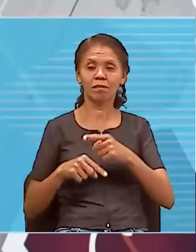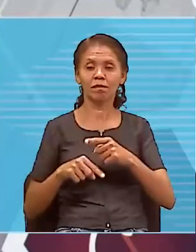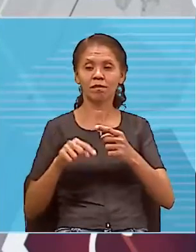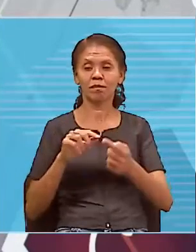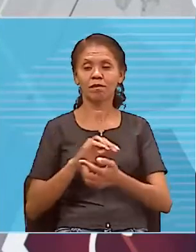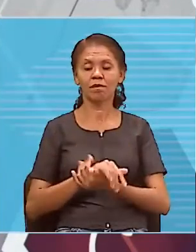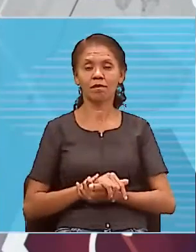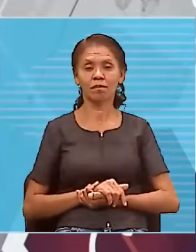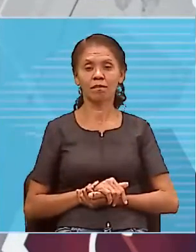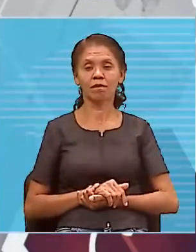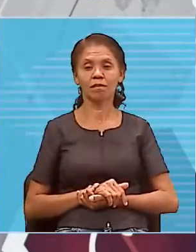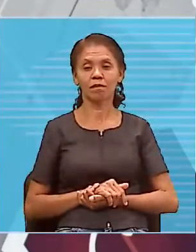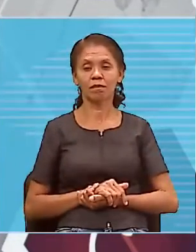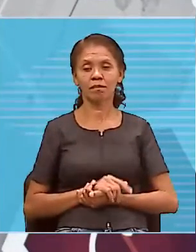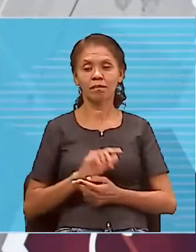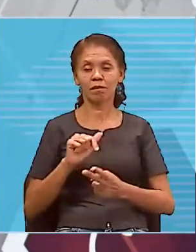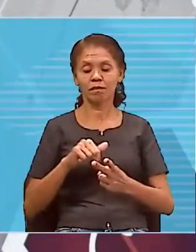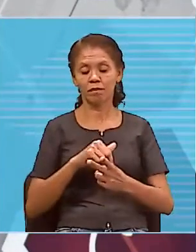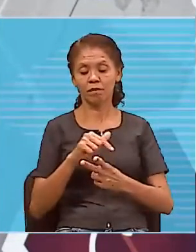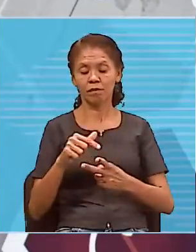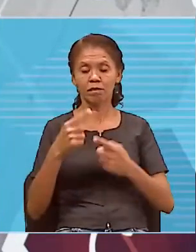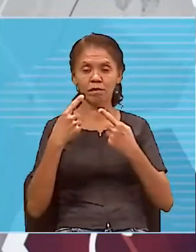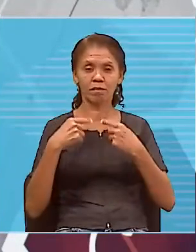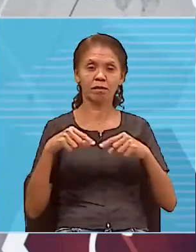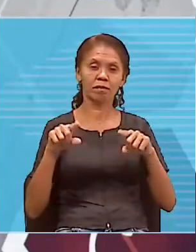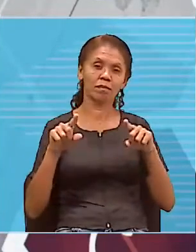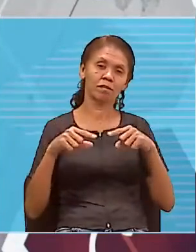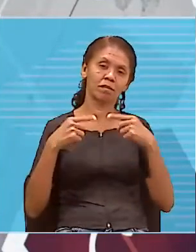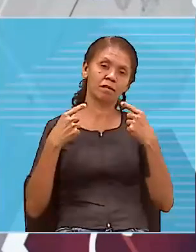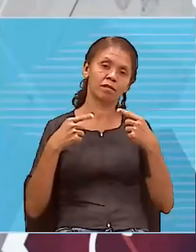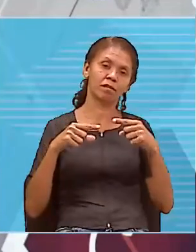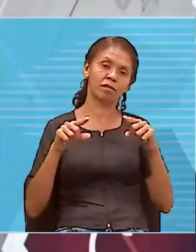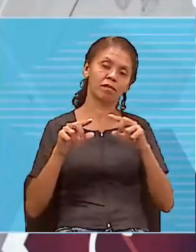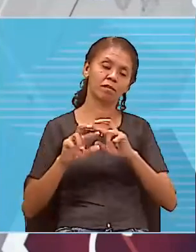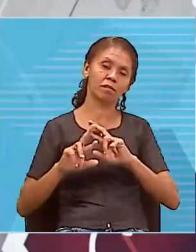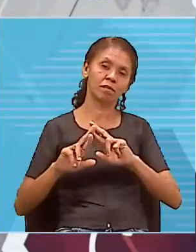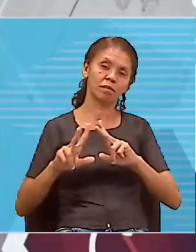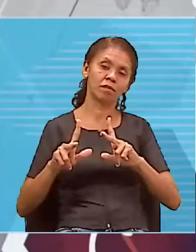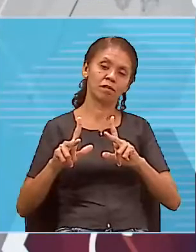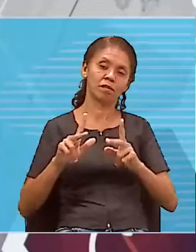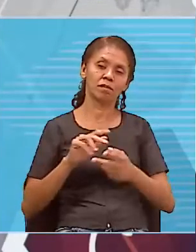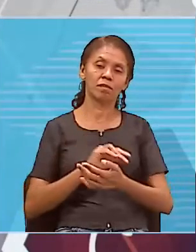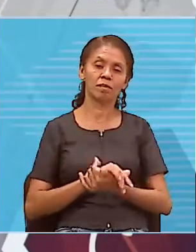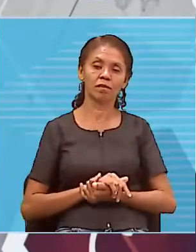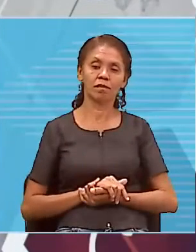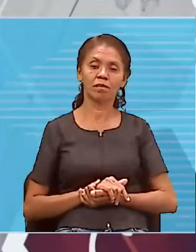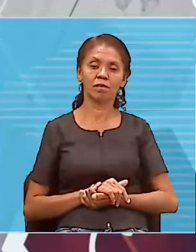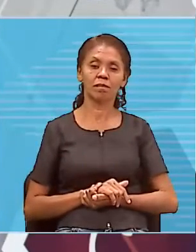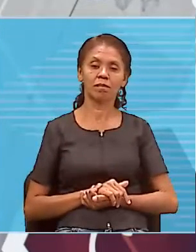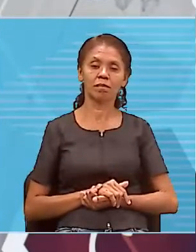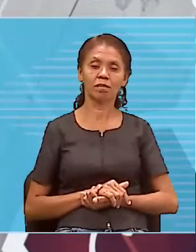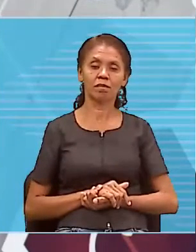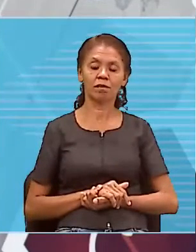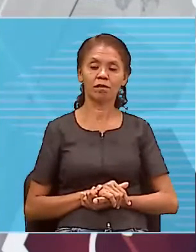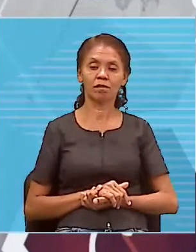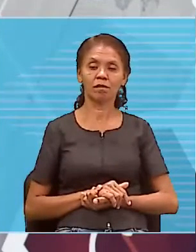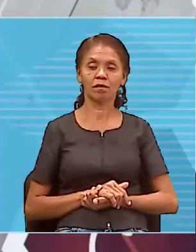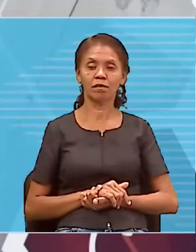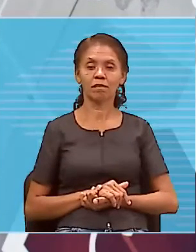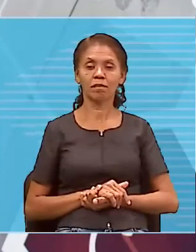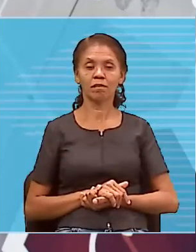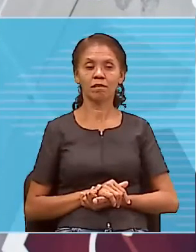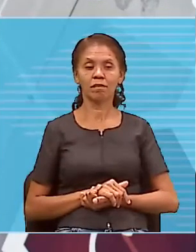duas músicas diferentes porém as amplitudes das ondas são iguais